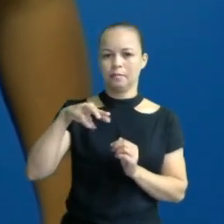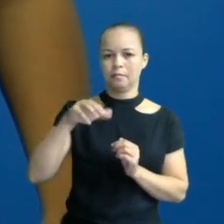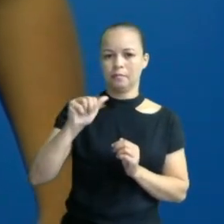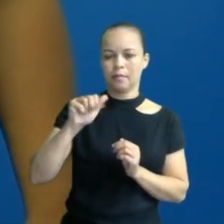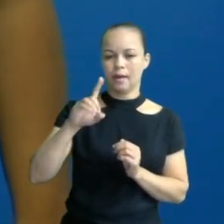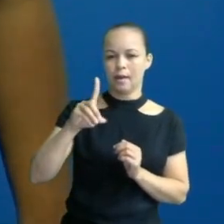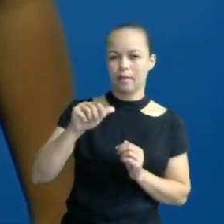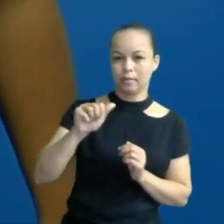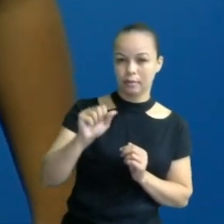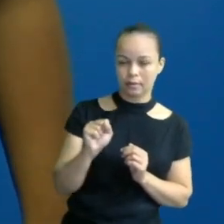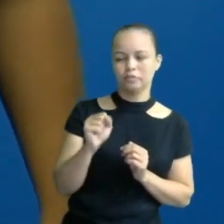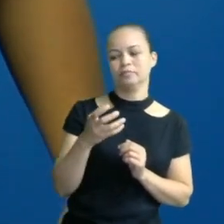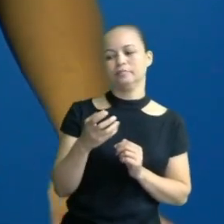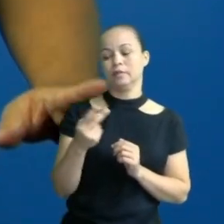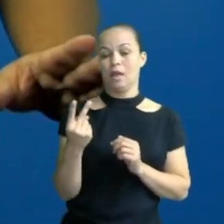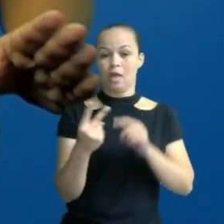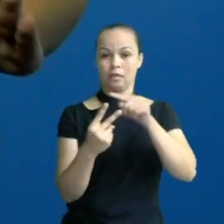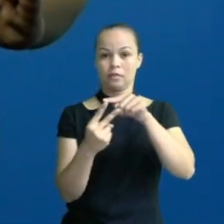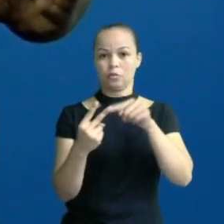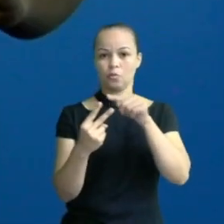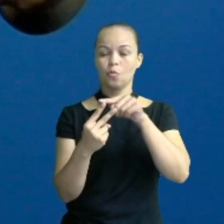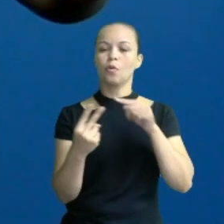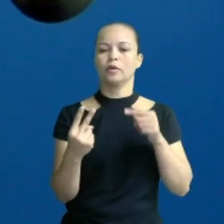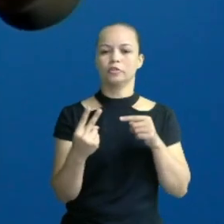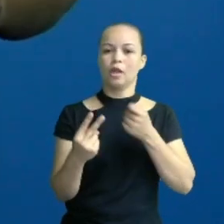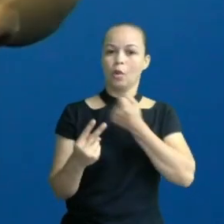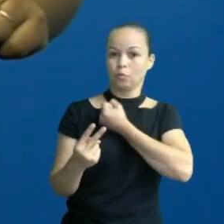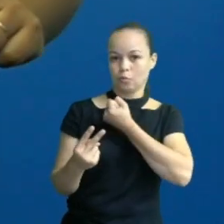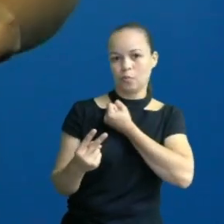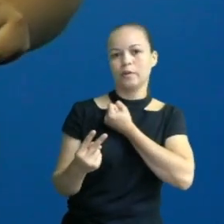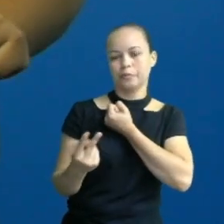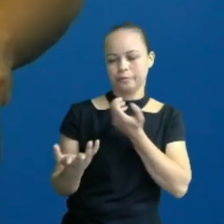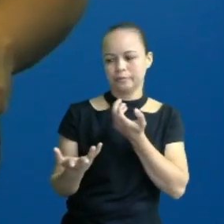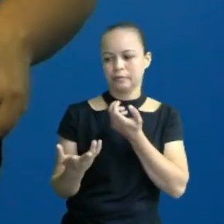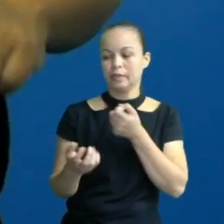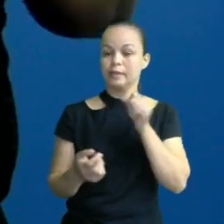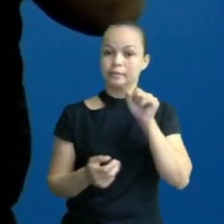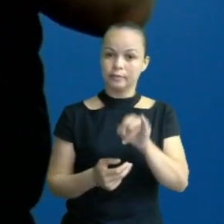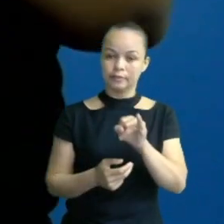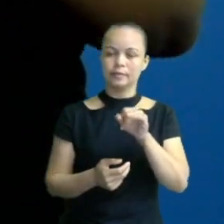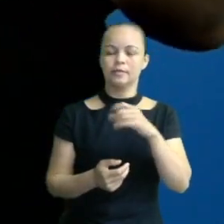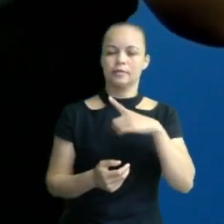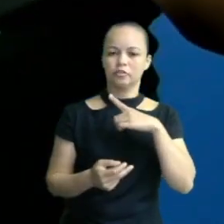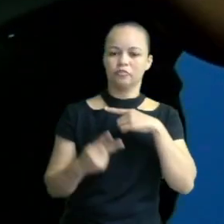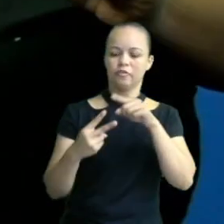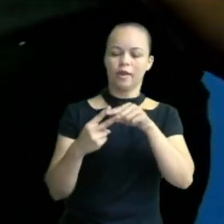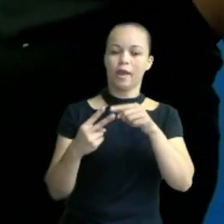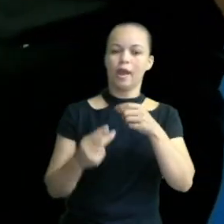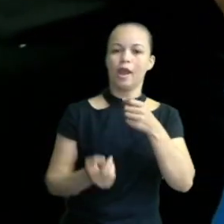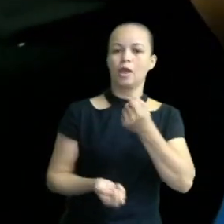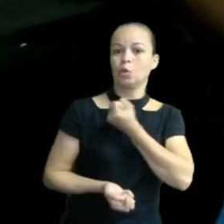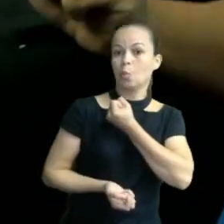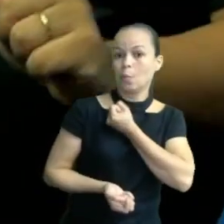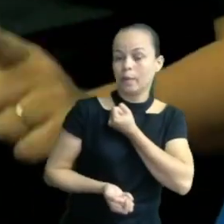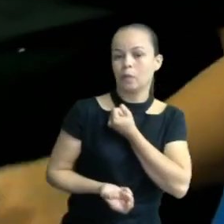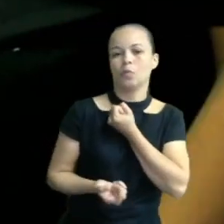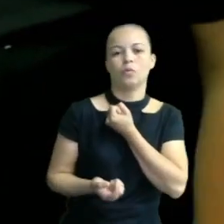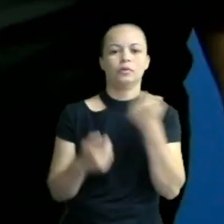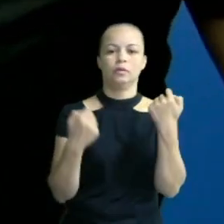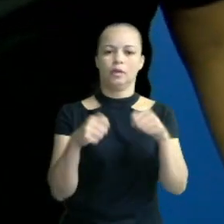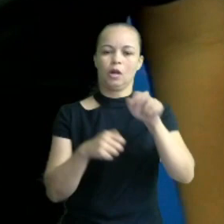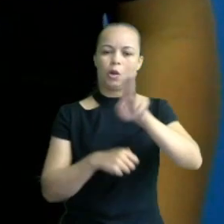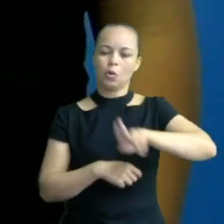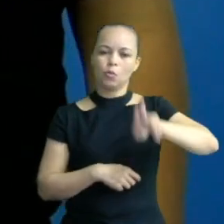mimadas. Duas aí é o numeral, né? Então, se tiver numeral, não se utiliza